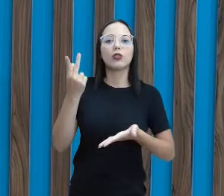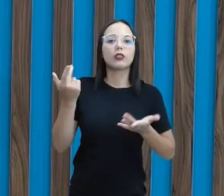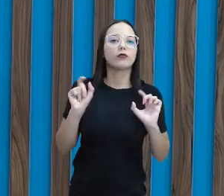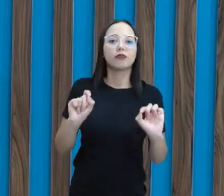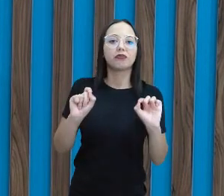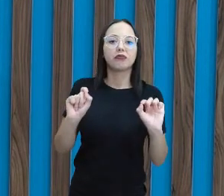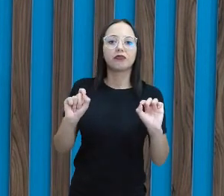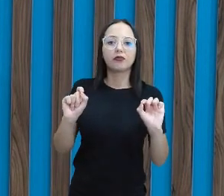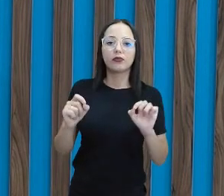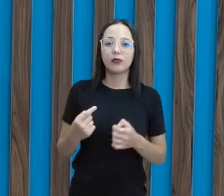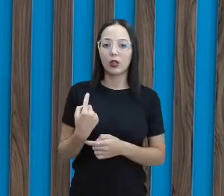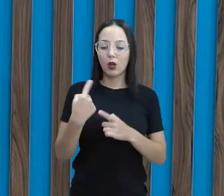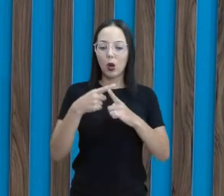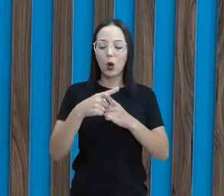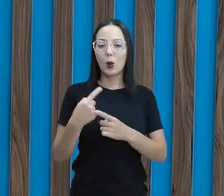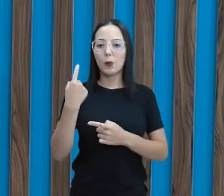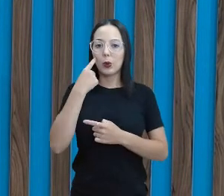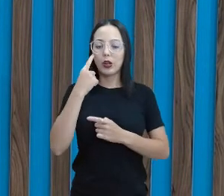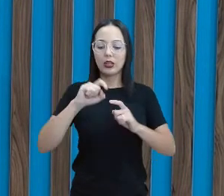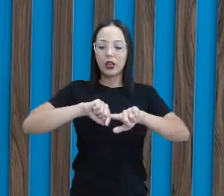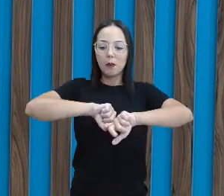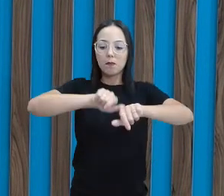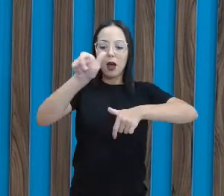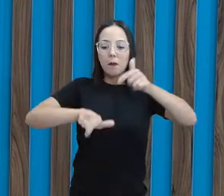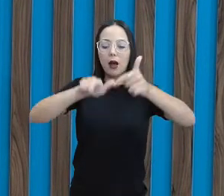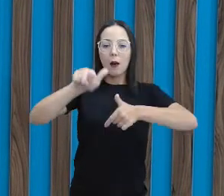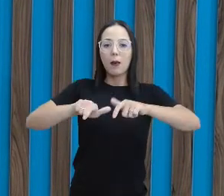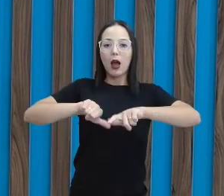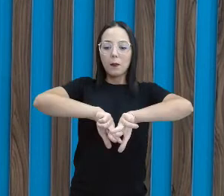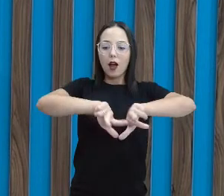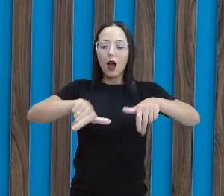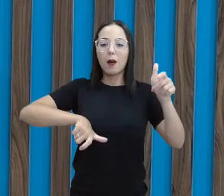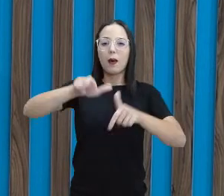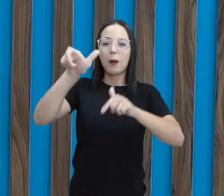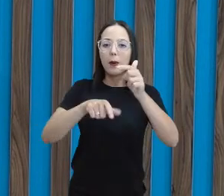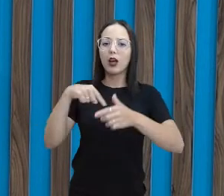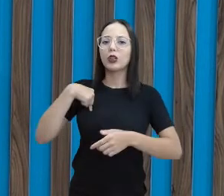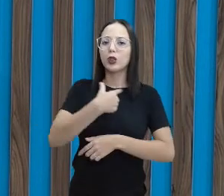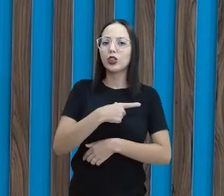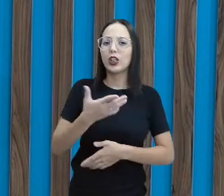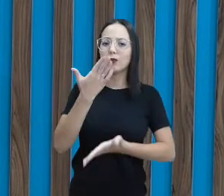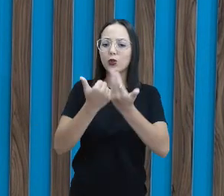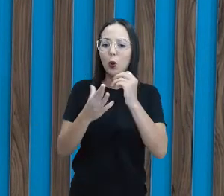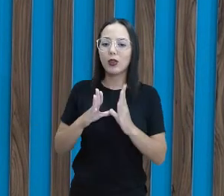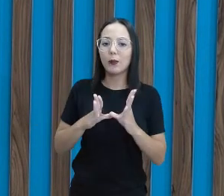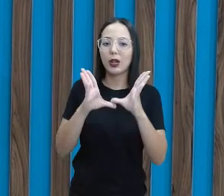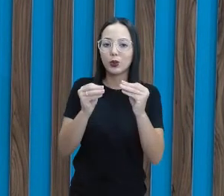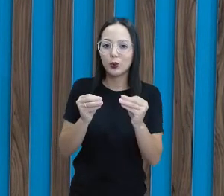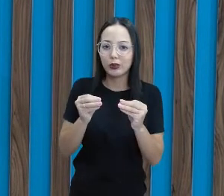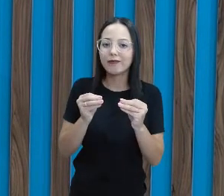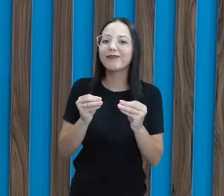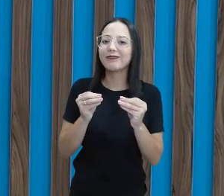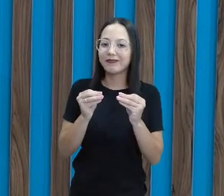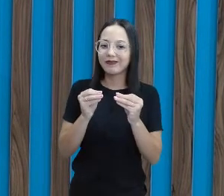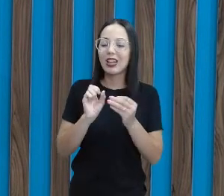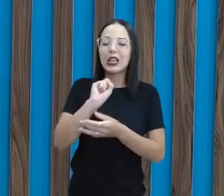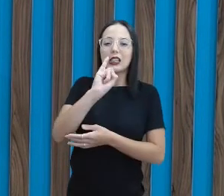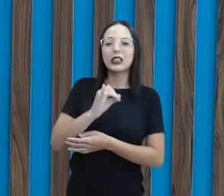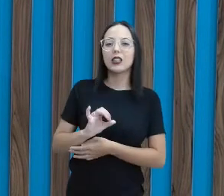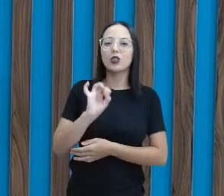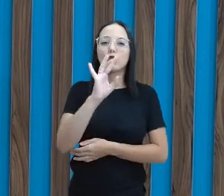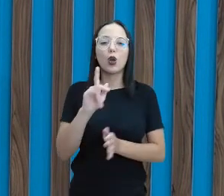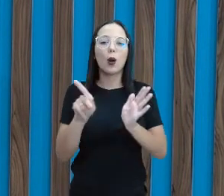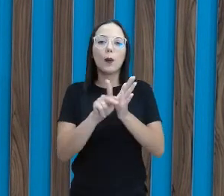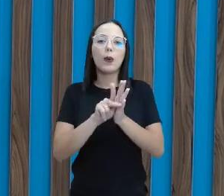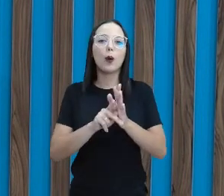acontecendo, né? Diante da superpopulação do nosso planeta, será que nós teríamos alimentos para todos? Se contássemos apenas